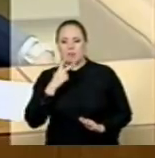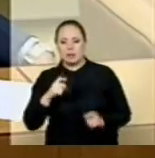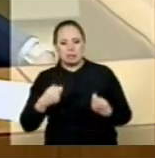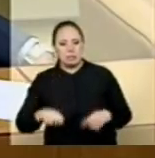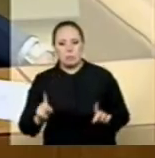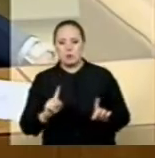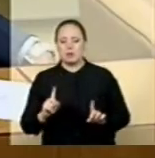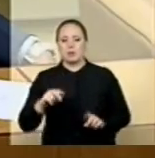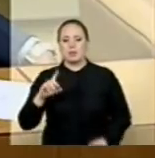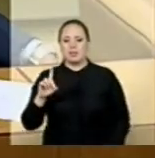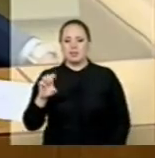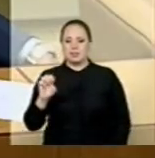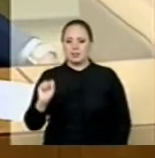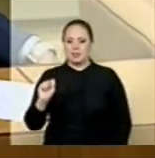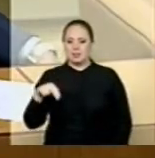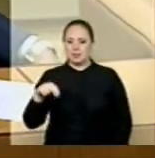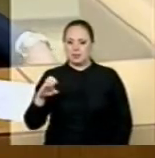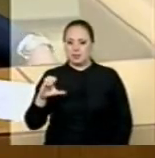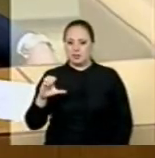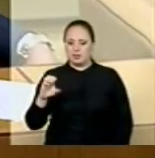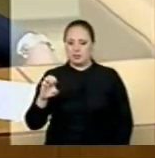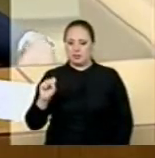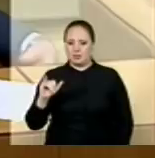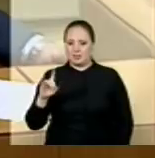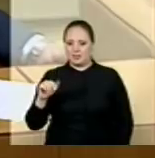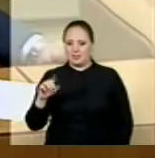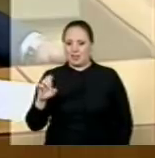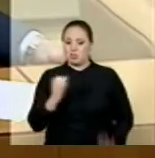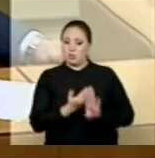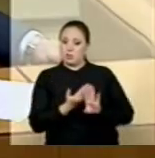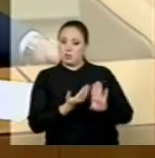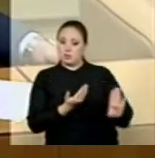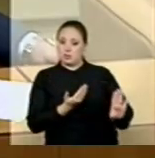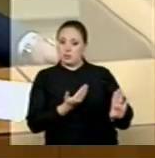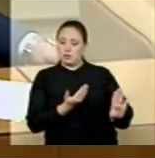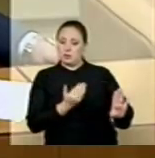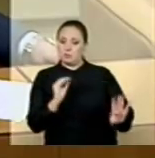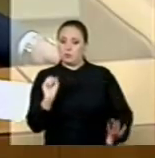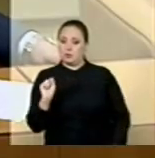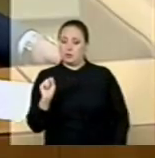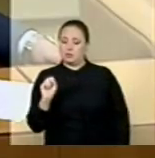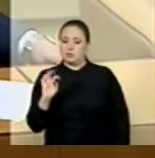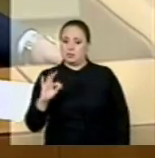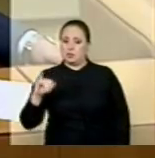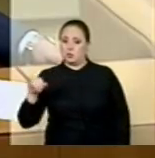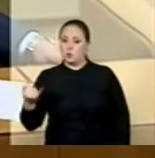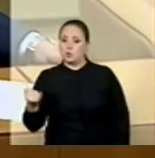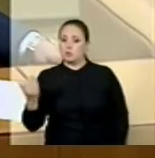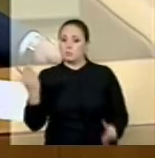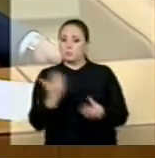né, de licença para o Superior Tribunal de Justiça processar governador do